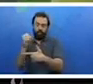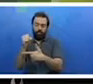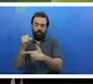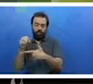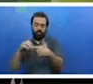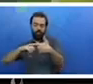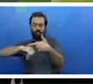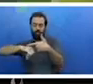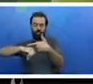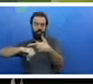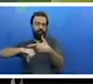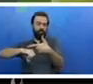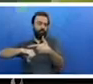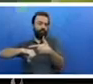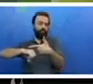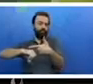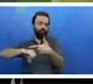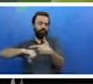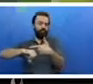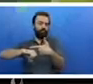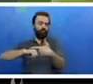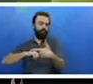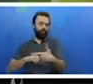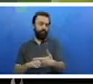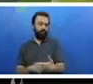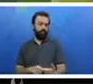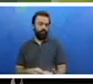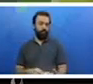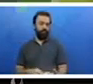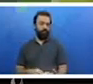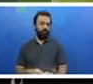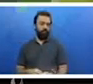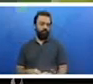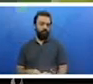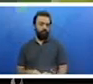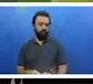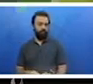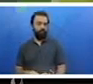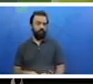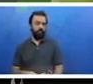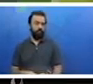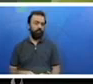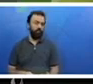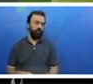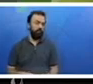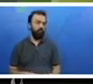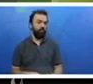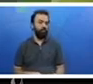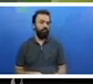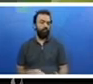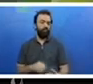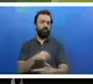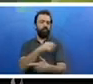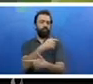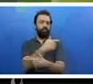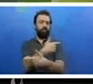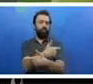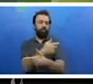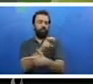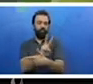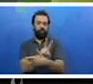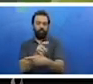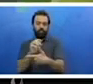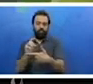9. Então, eu sei que aqui é 9, ok? Aí, como que eu descubro qual que está aqui? 72 dividido